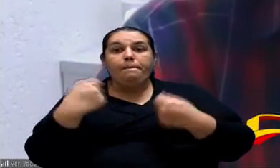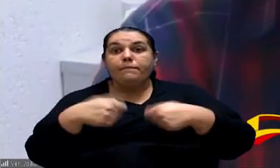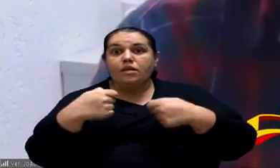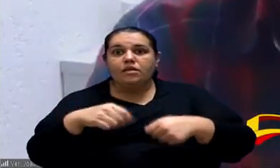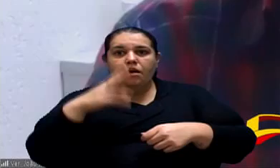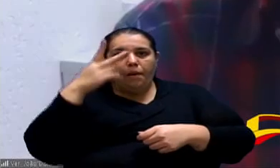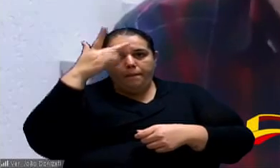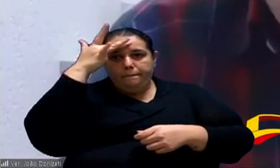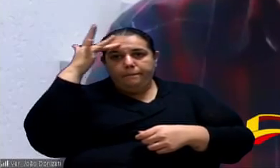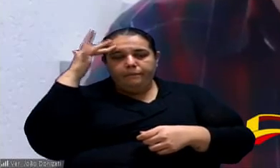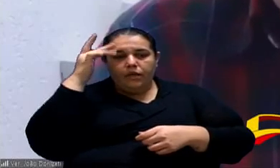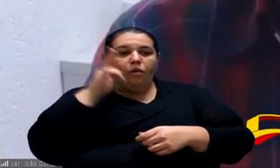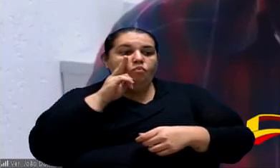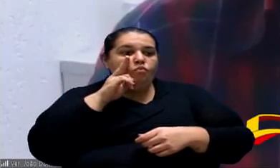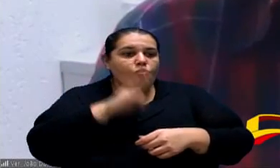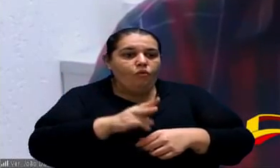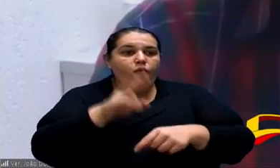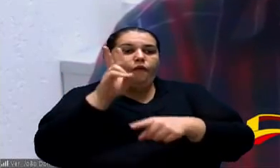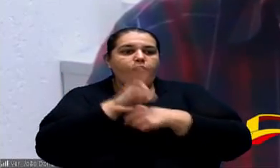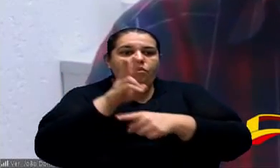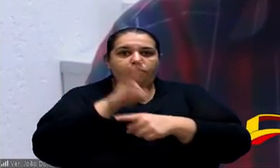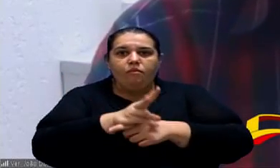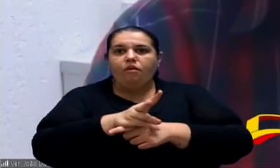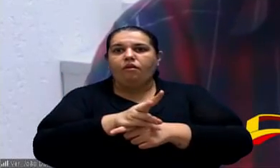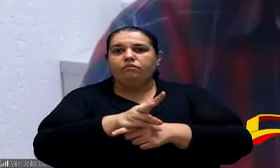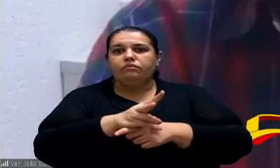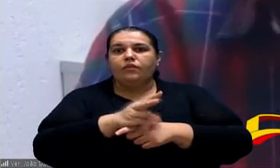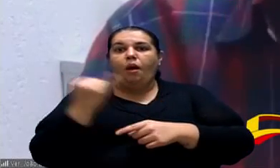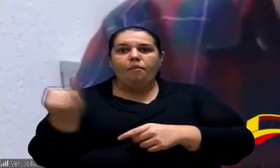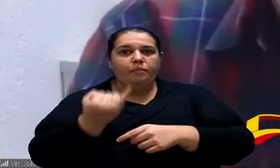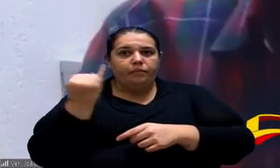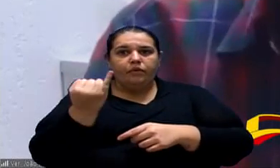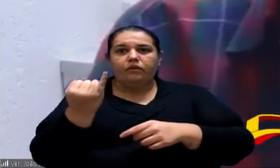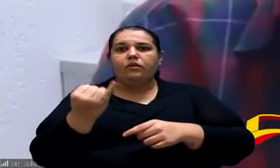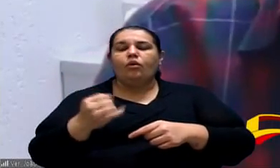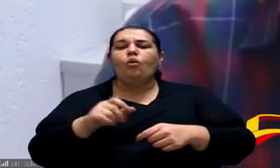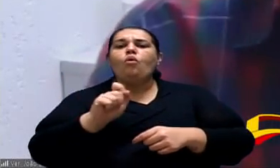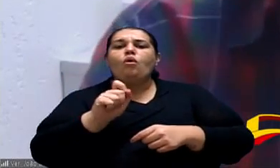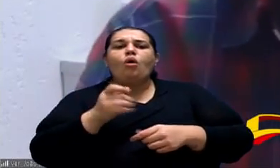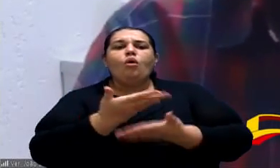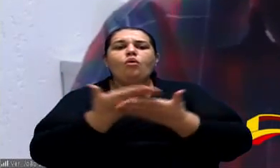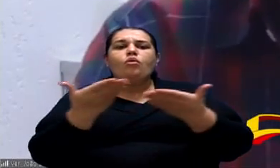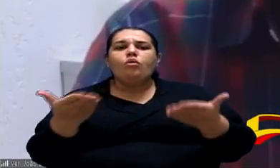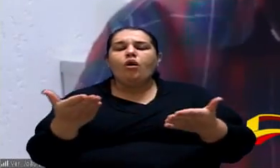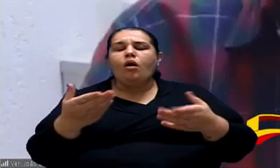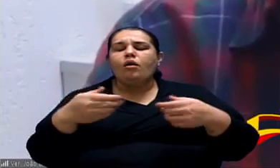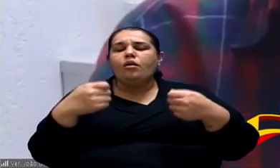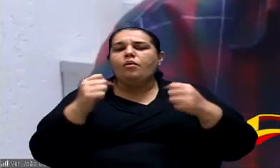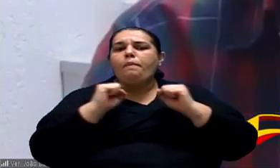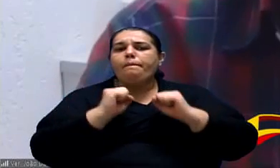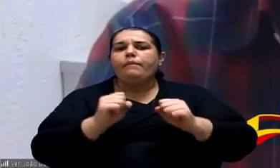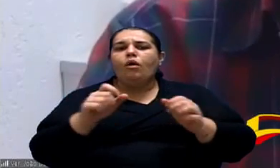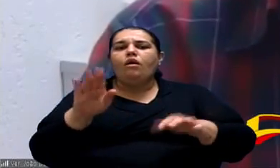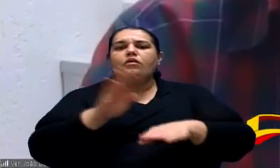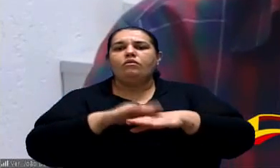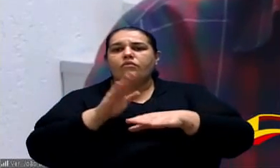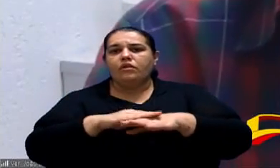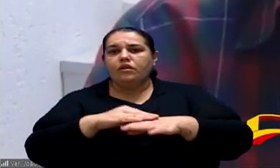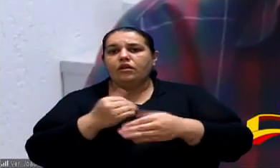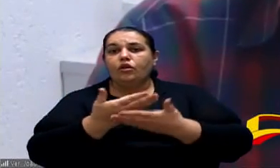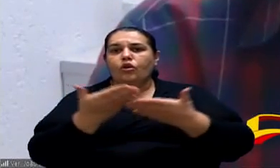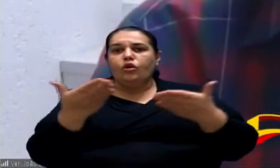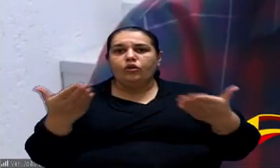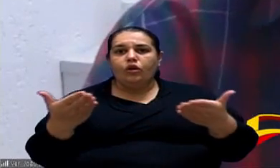fiscalização. Tem que ter fiscalização. Então, o que nós podemos fazer como legisladores e o